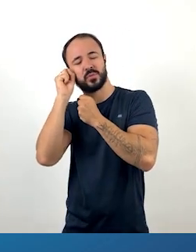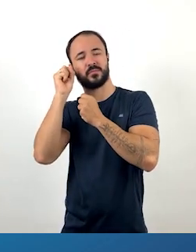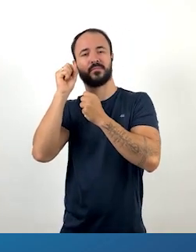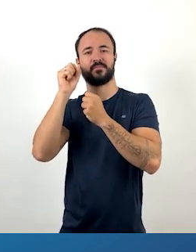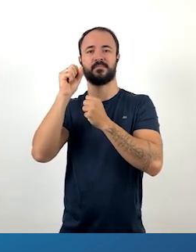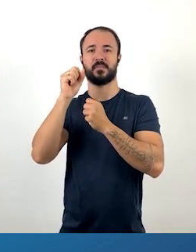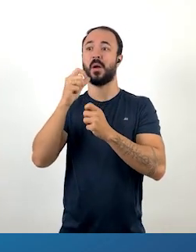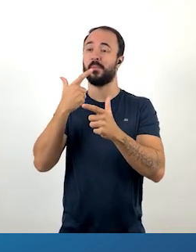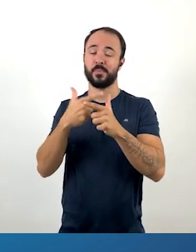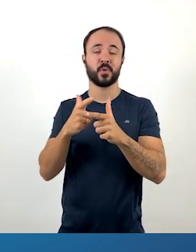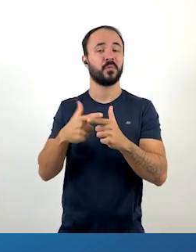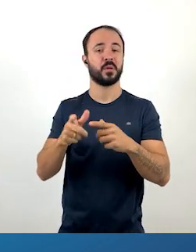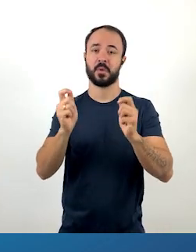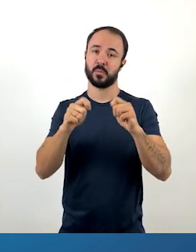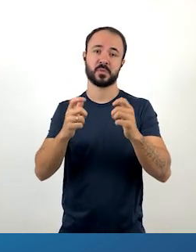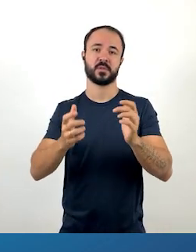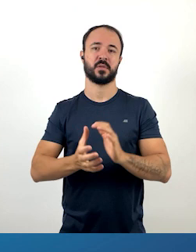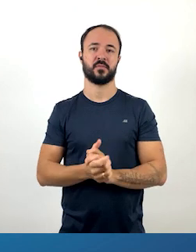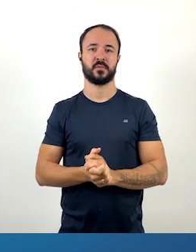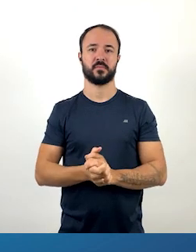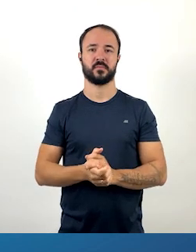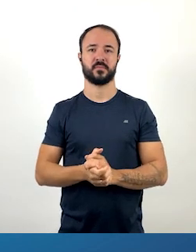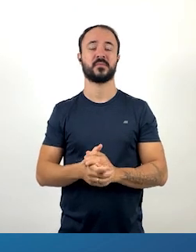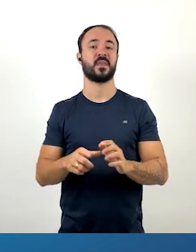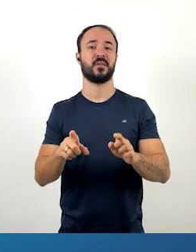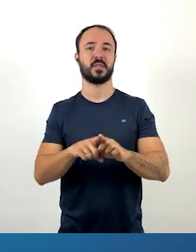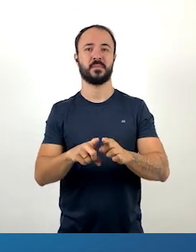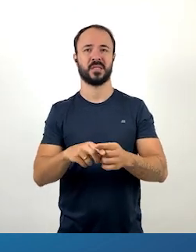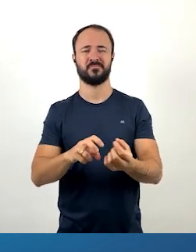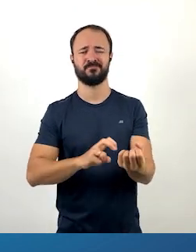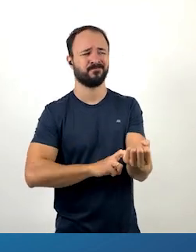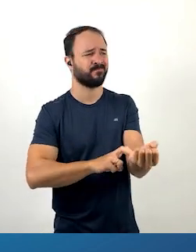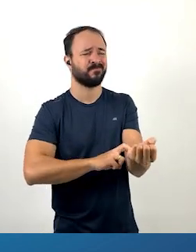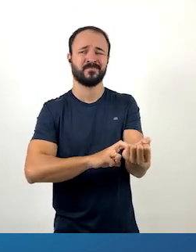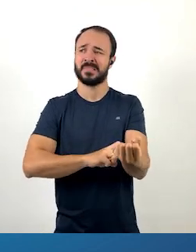alguns hormônios que são produzidos em excesso, como o hormônio do estresse,